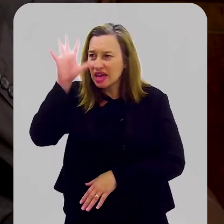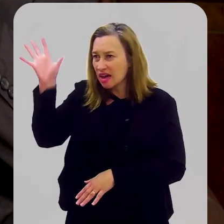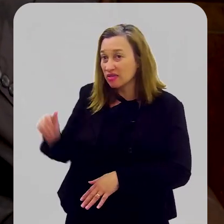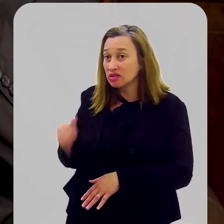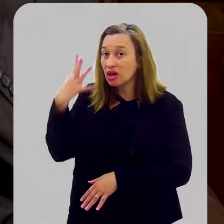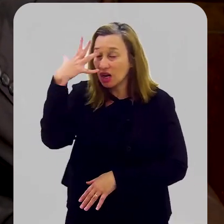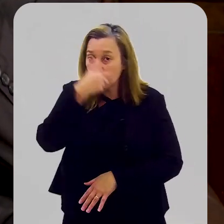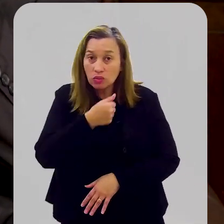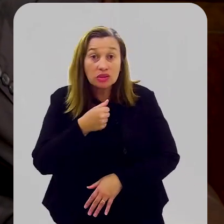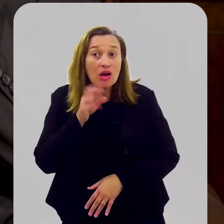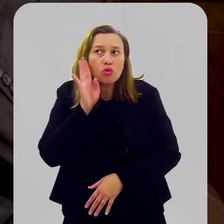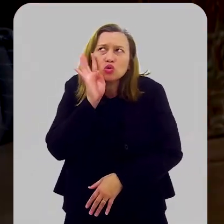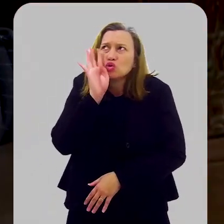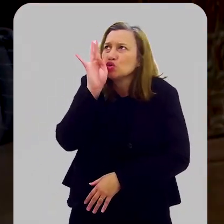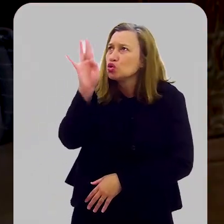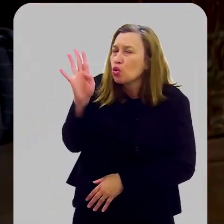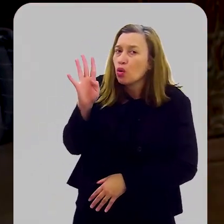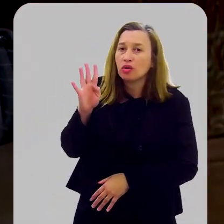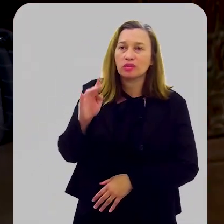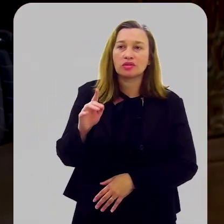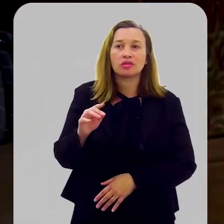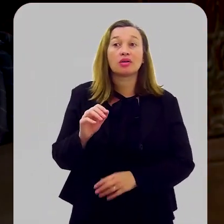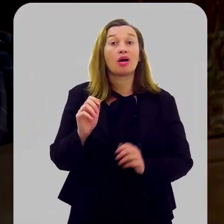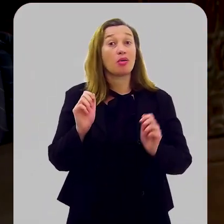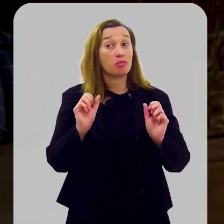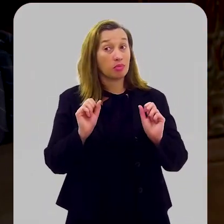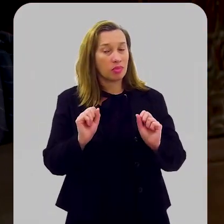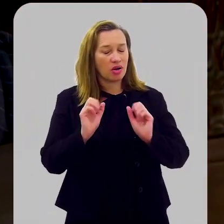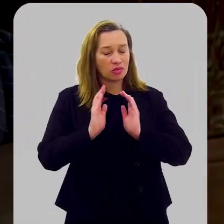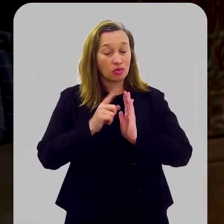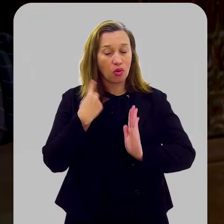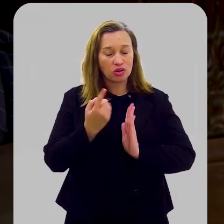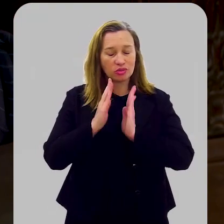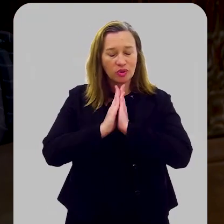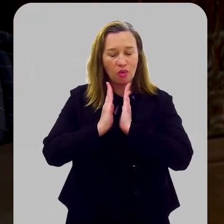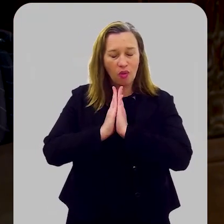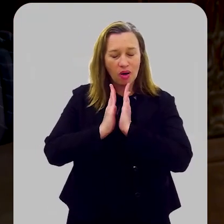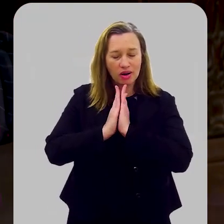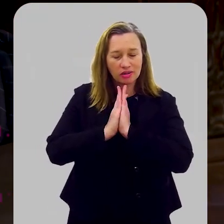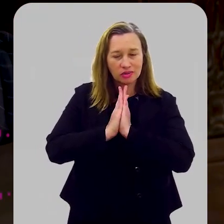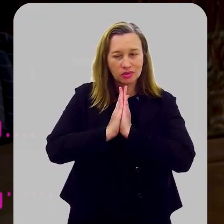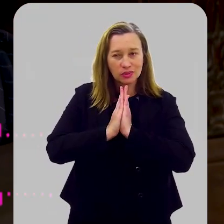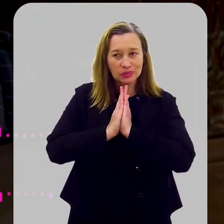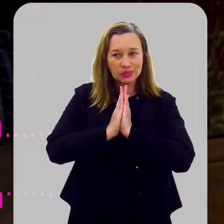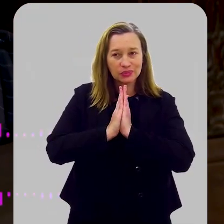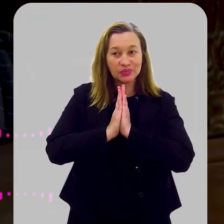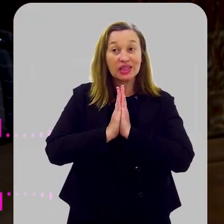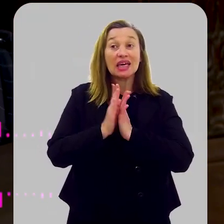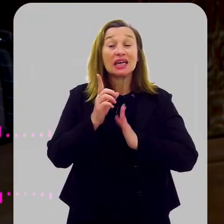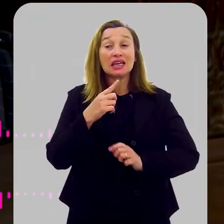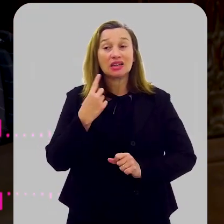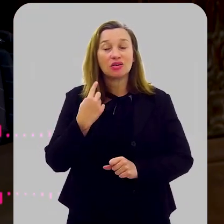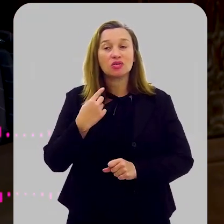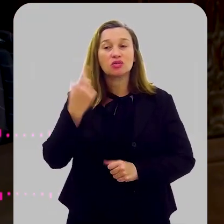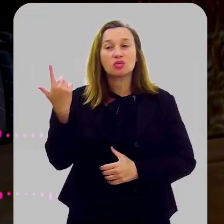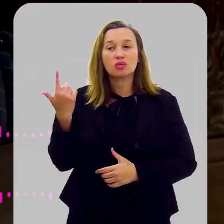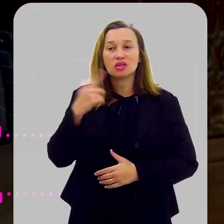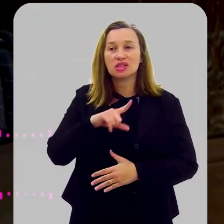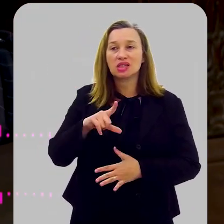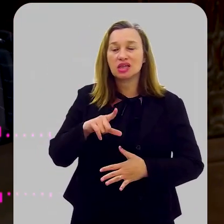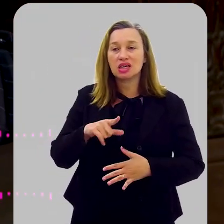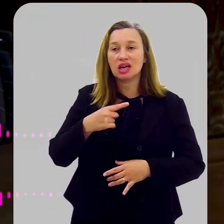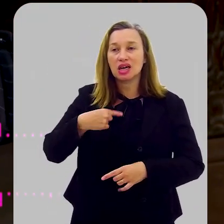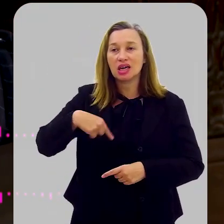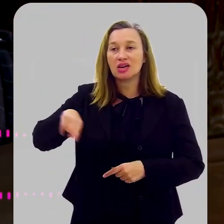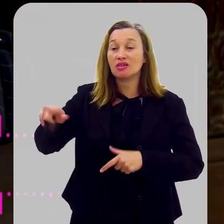lugar muito bonito? Não sonho, é bem possível, estamos colocando aí debaixo do joelho que a gente